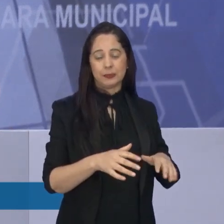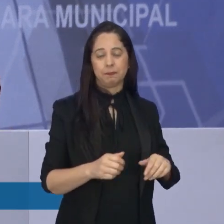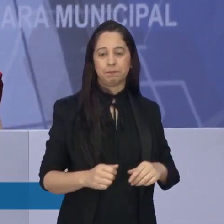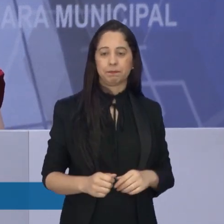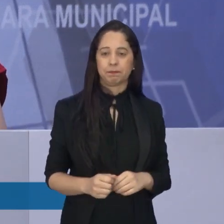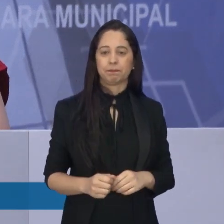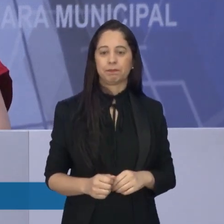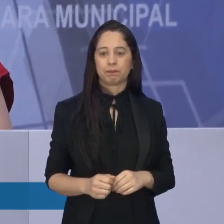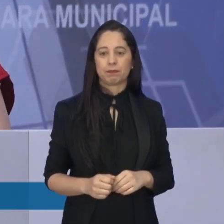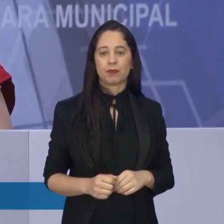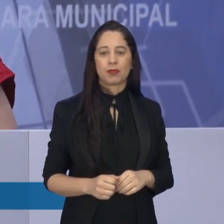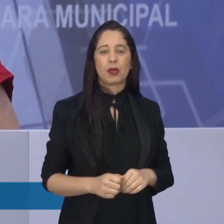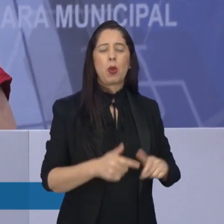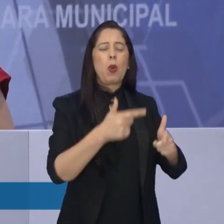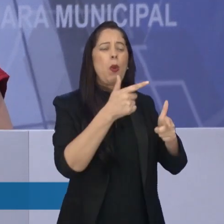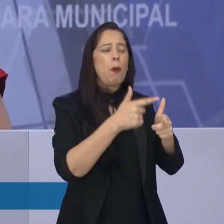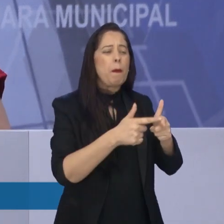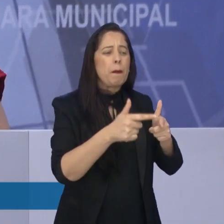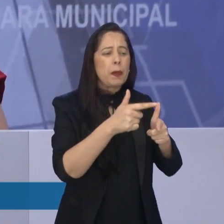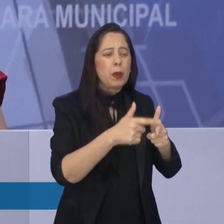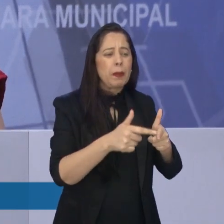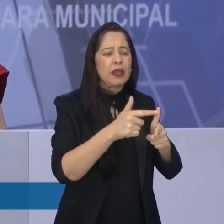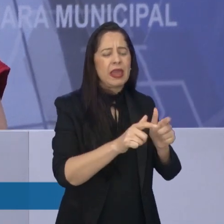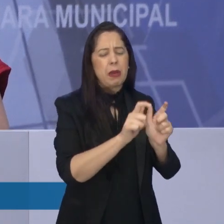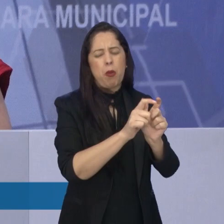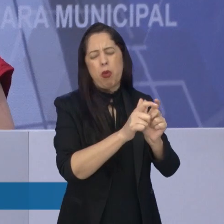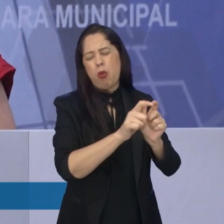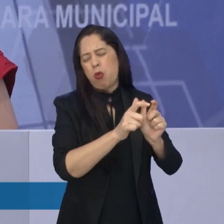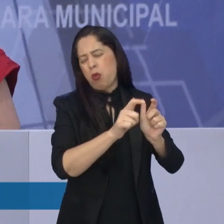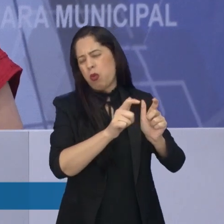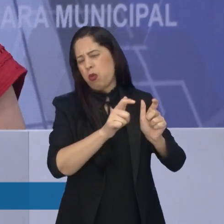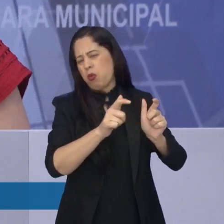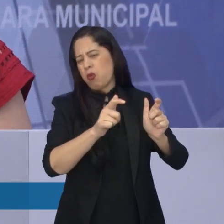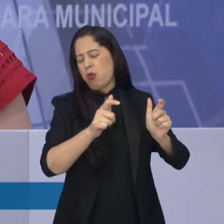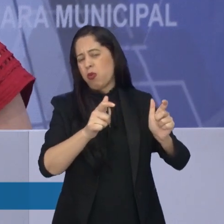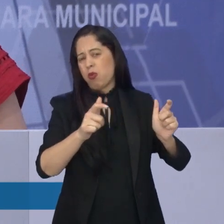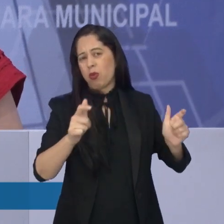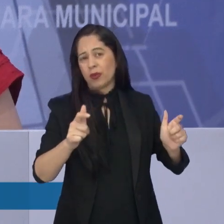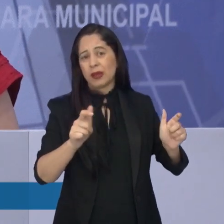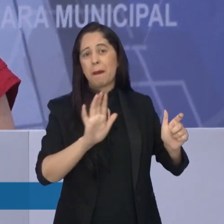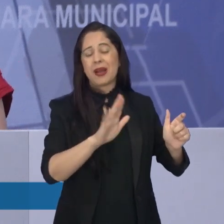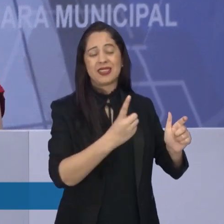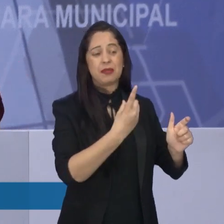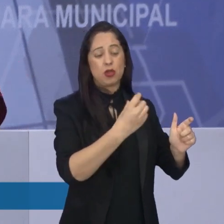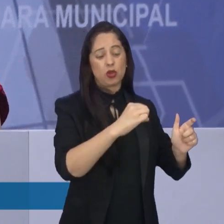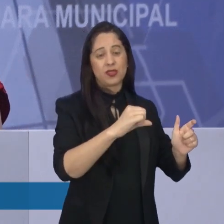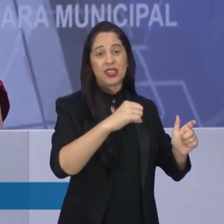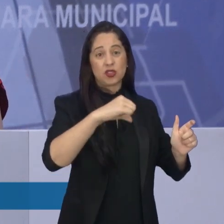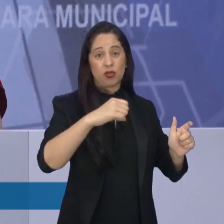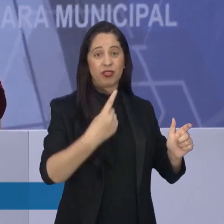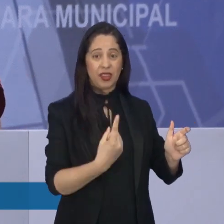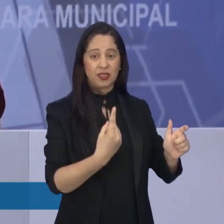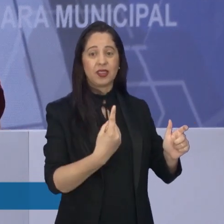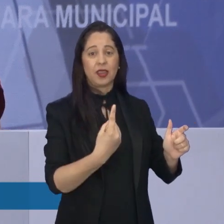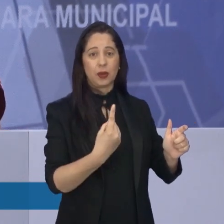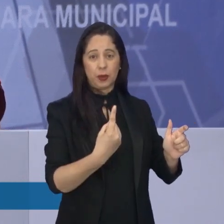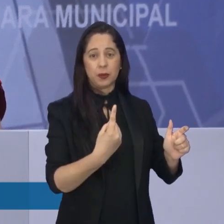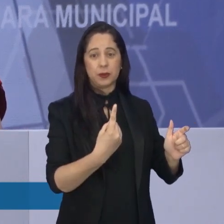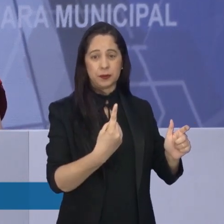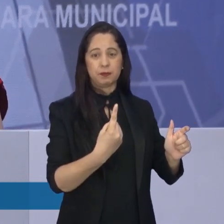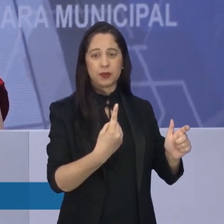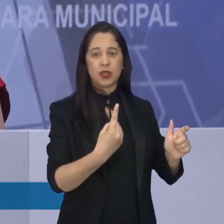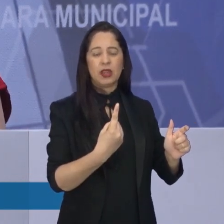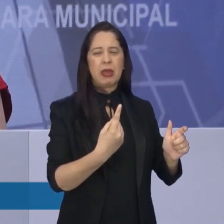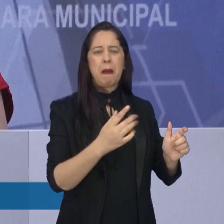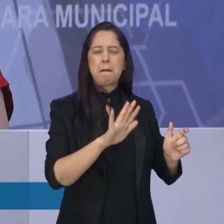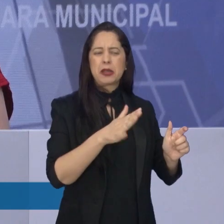continuamente. O problema adquiriu proporção tão aguda que, em 1991, durante pouco